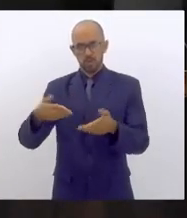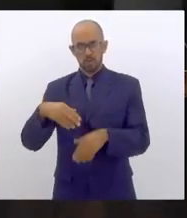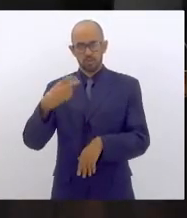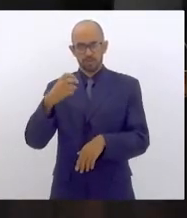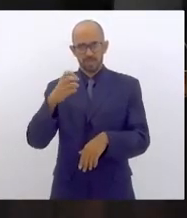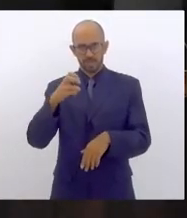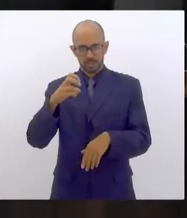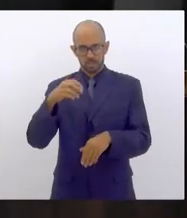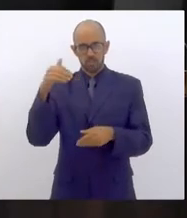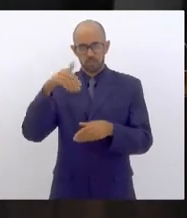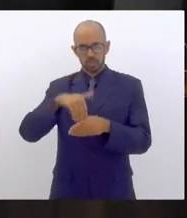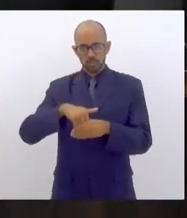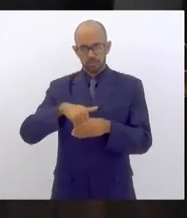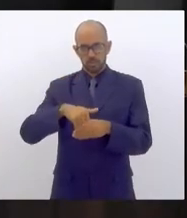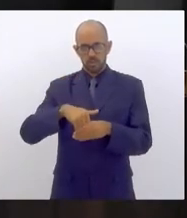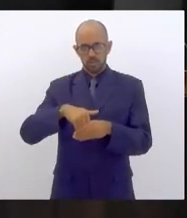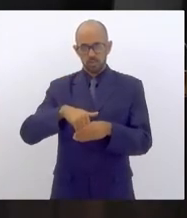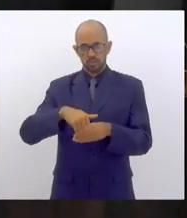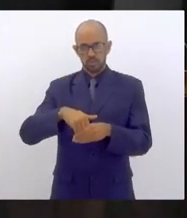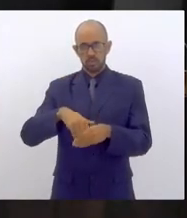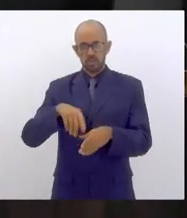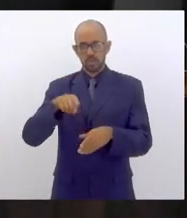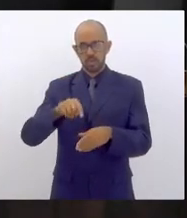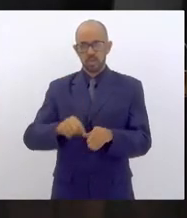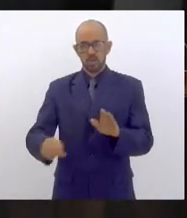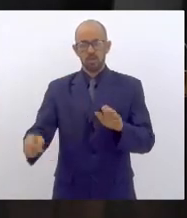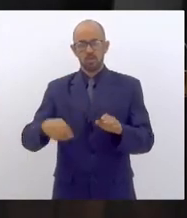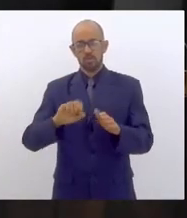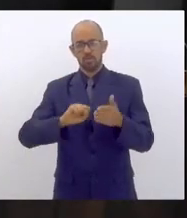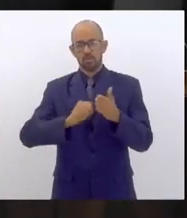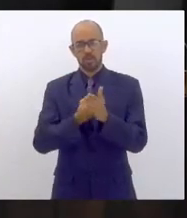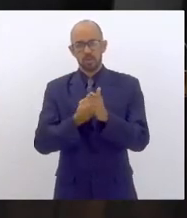pauta original, que é o veto total oposto ao projeto de lei